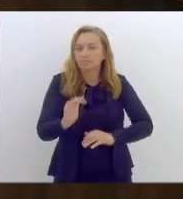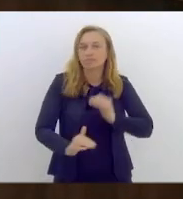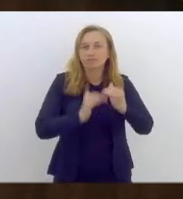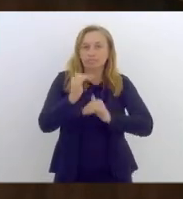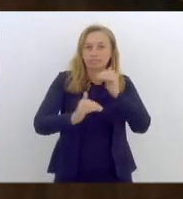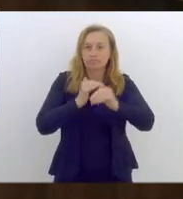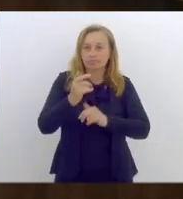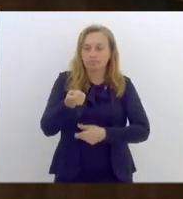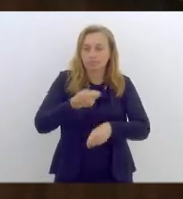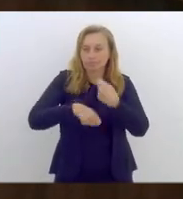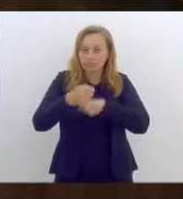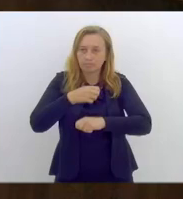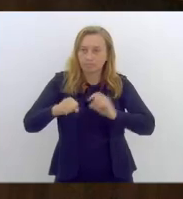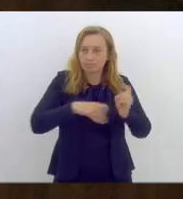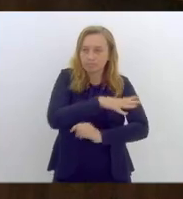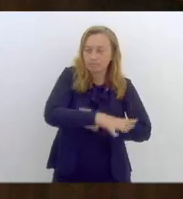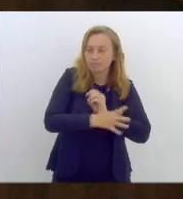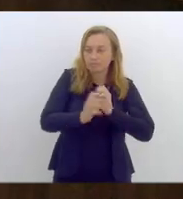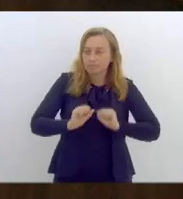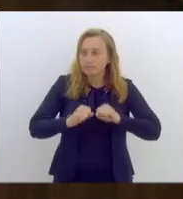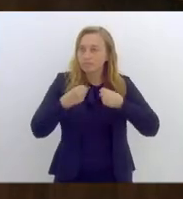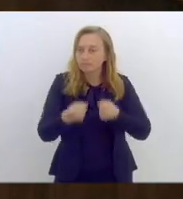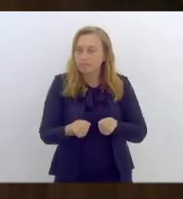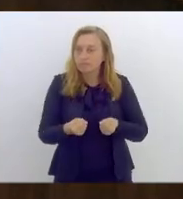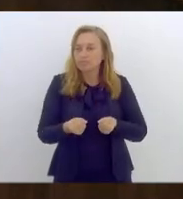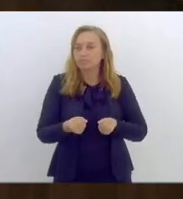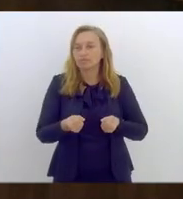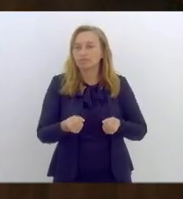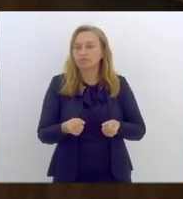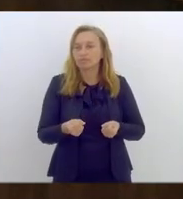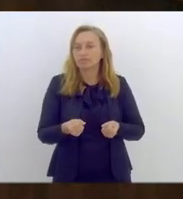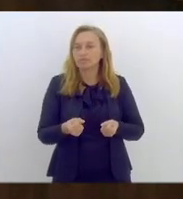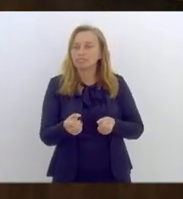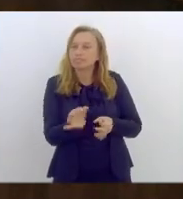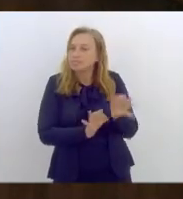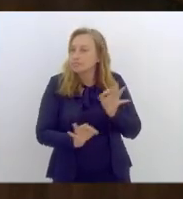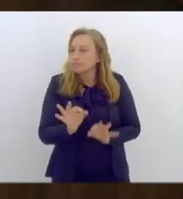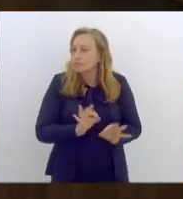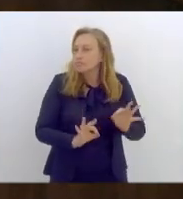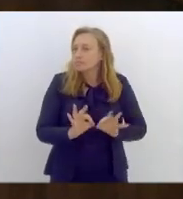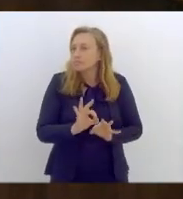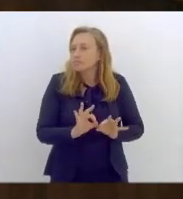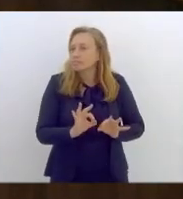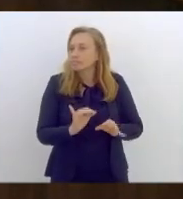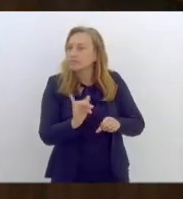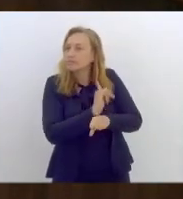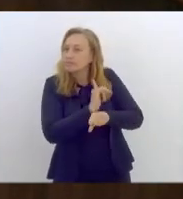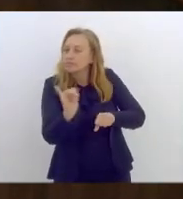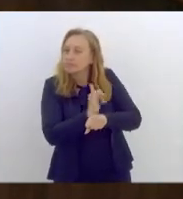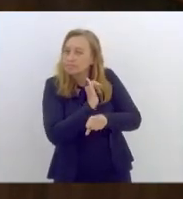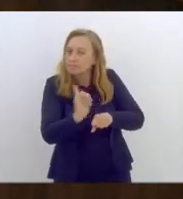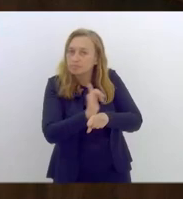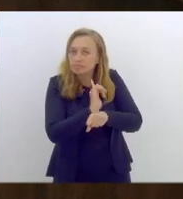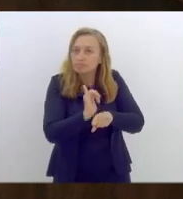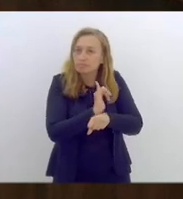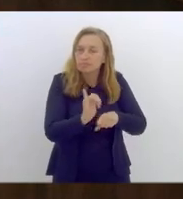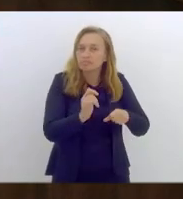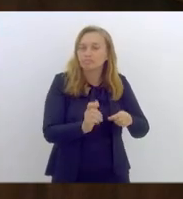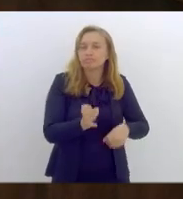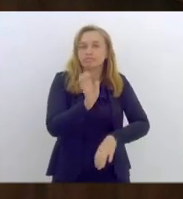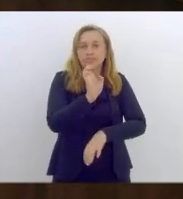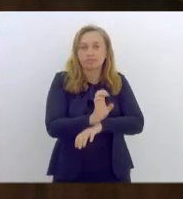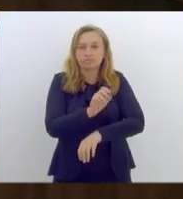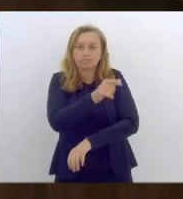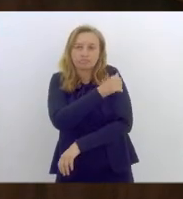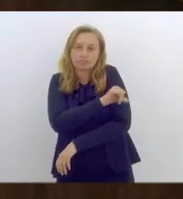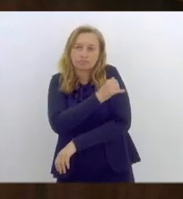social que está diretamente relacionado a esse esforço de fazer mapeamento das possibilidades vocações do Estado do Rio